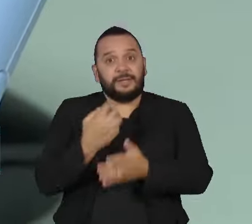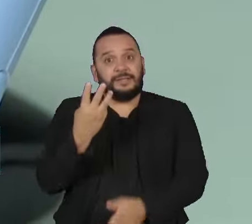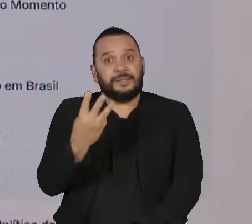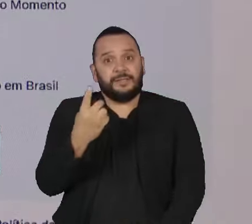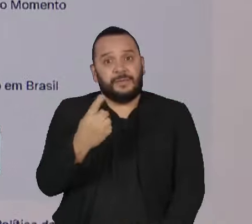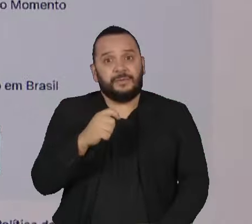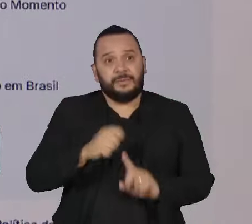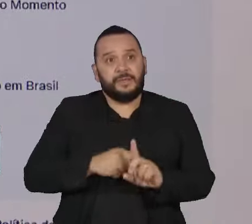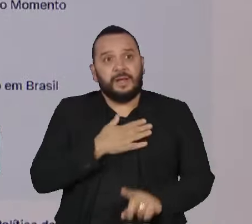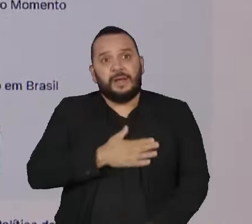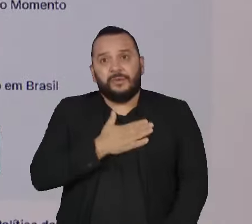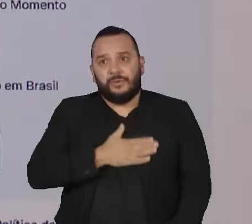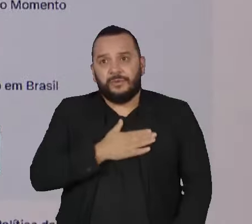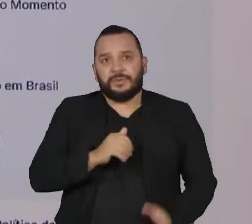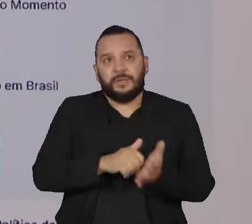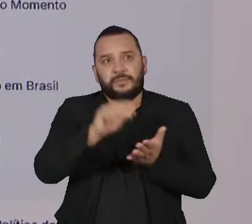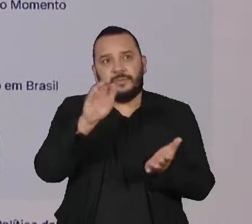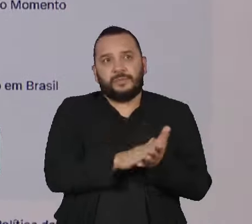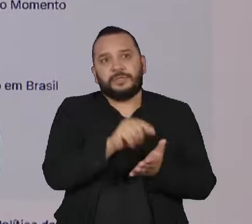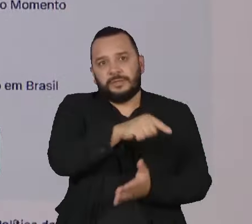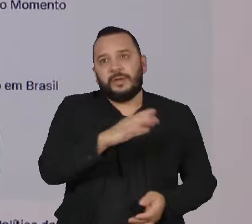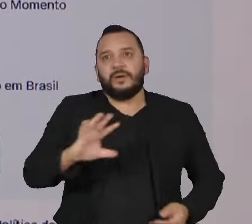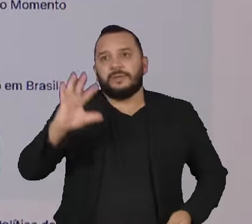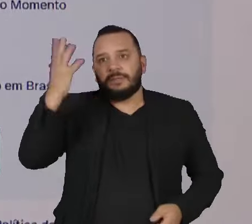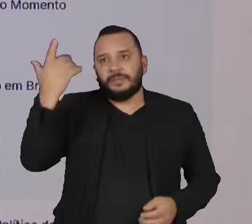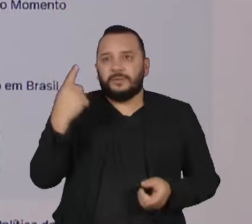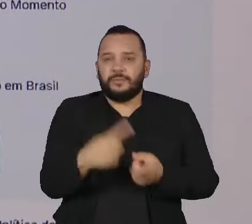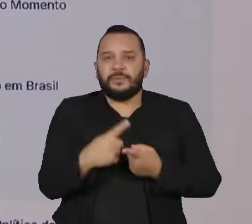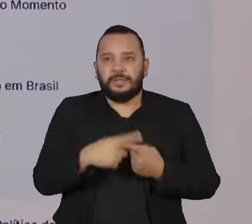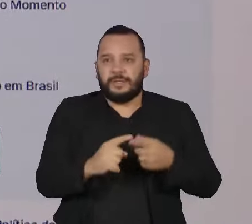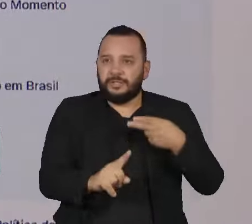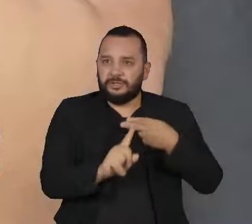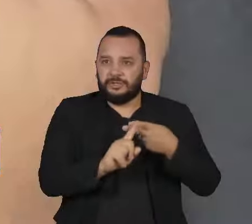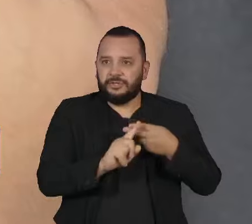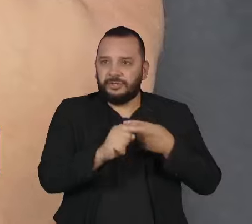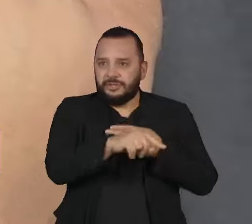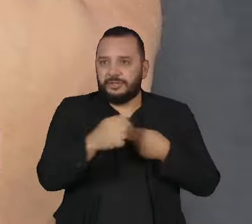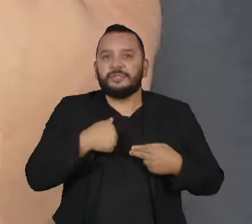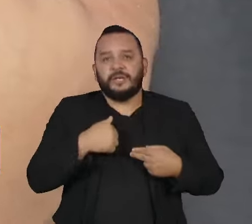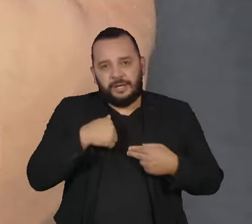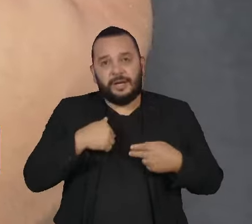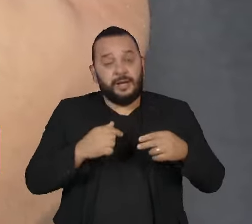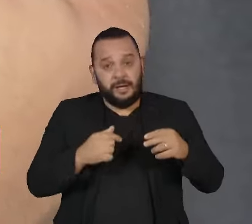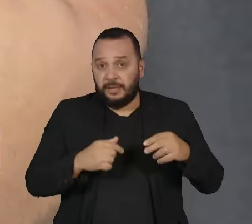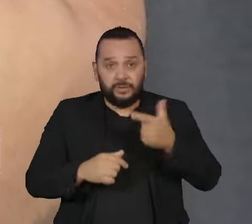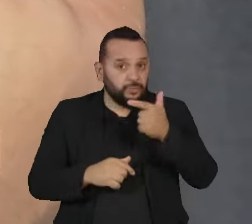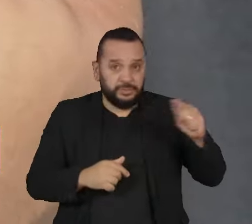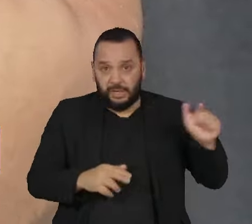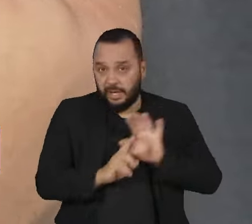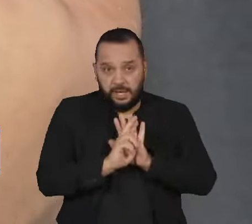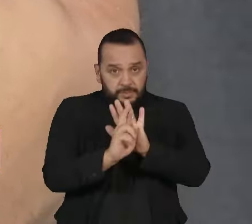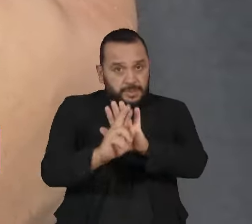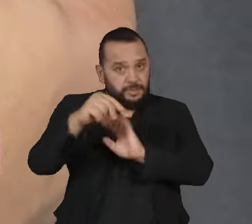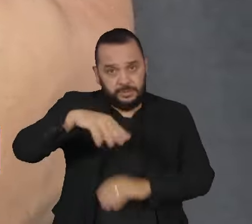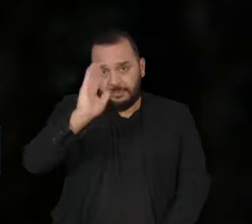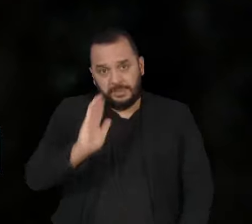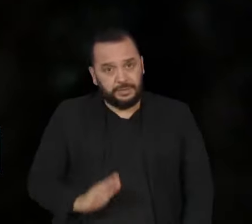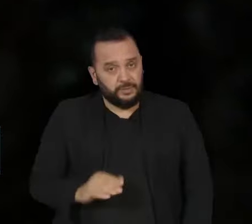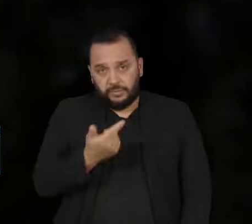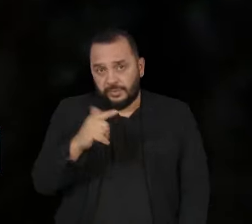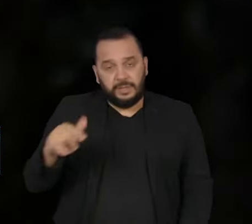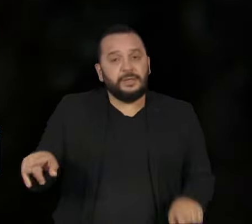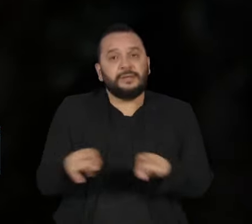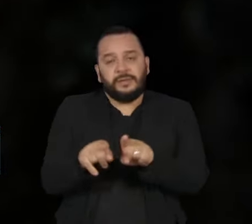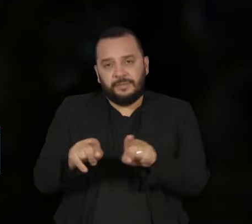agosto a punição aconteceu porque a plataforma não Manteve representação no Brasil e por descumprir